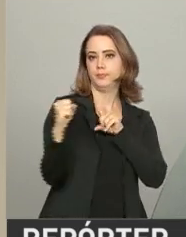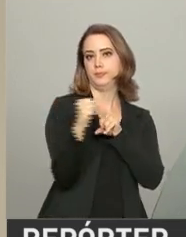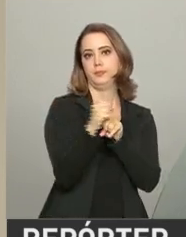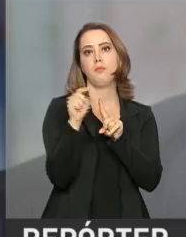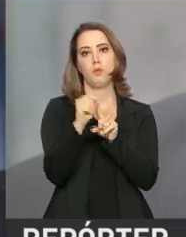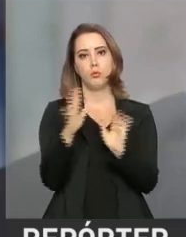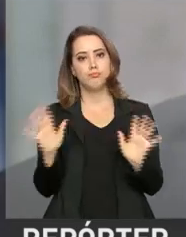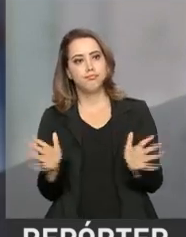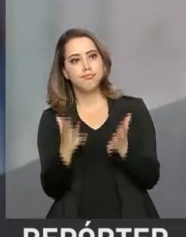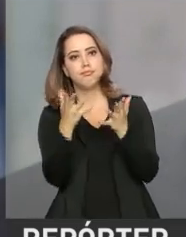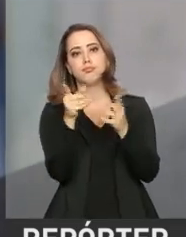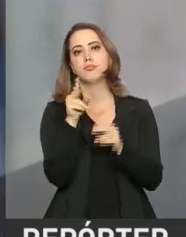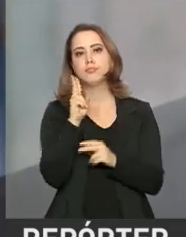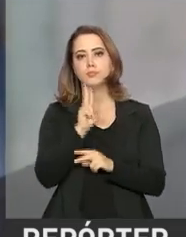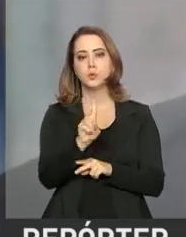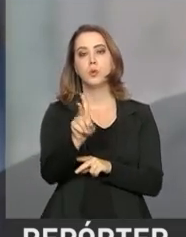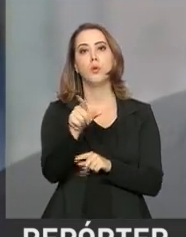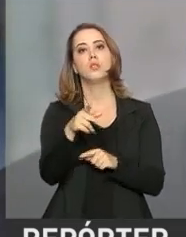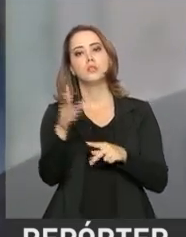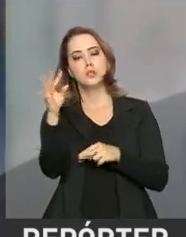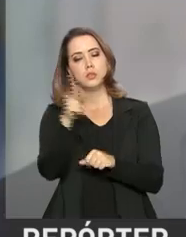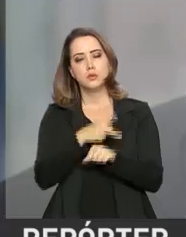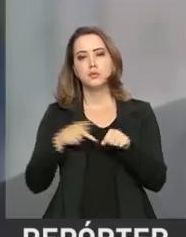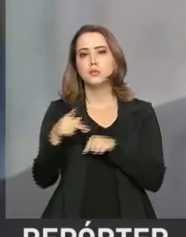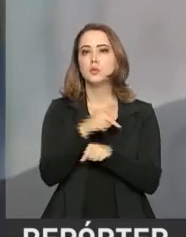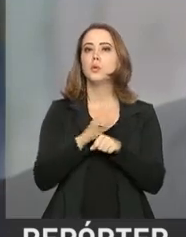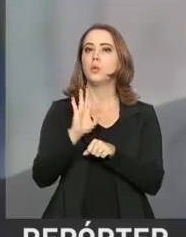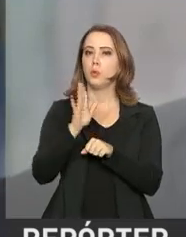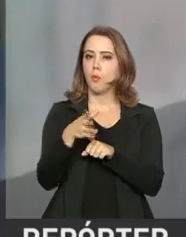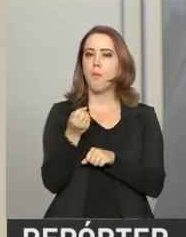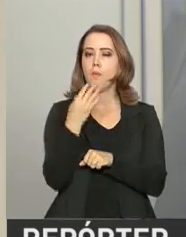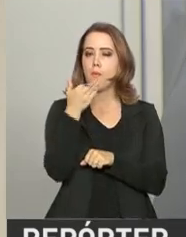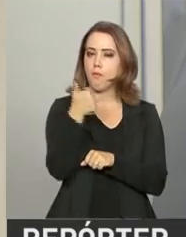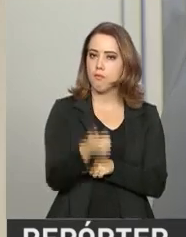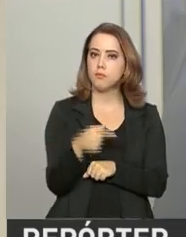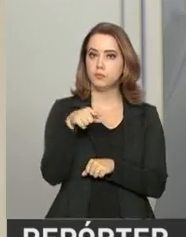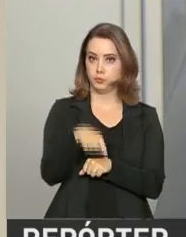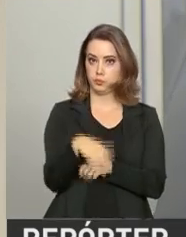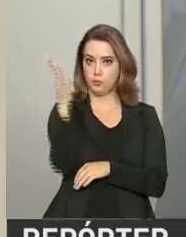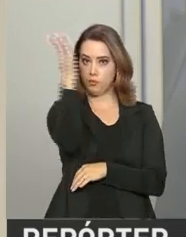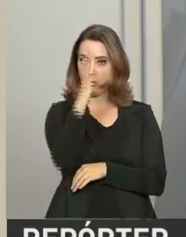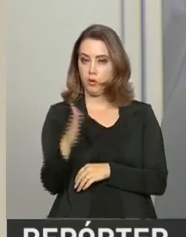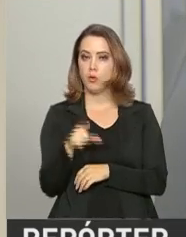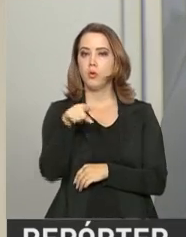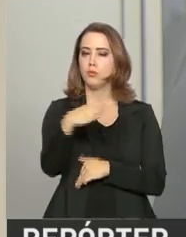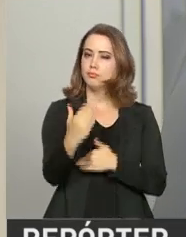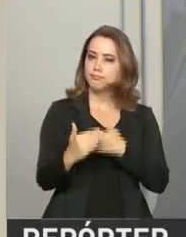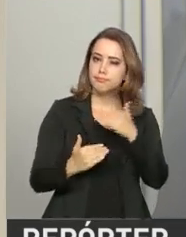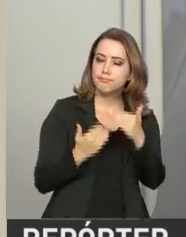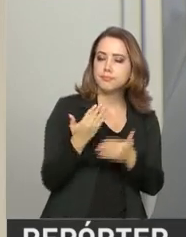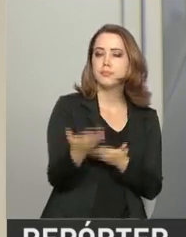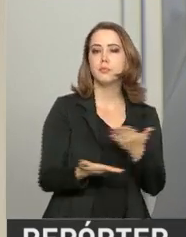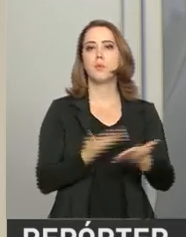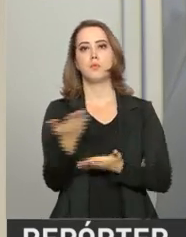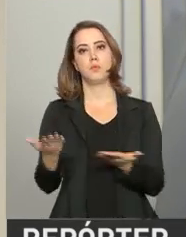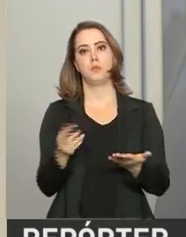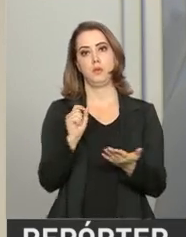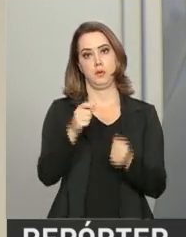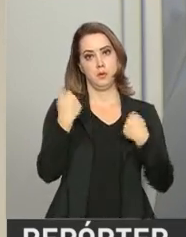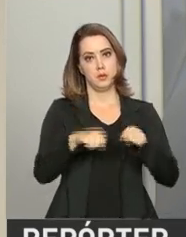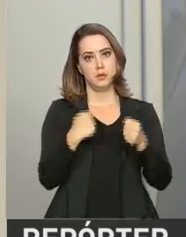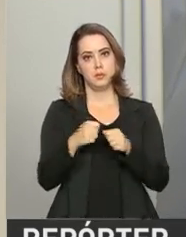ele destaca os ganhos do país com a formação de mestres e doutores Brasil é um país em desenvolvimento precisa